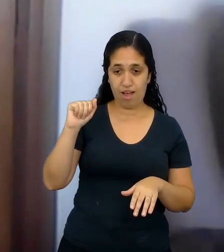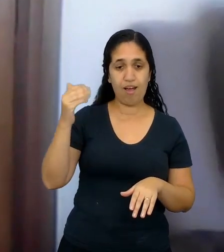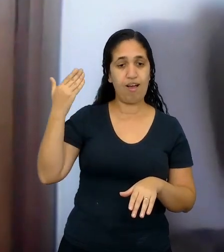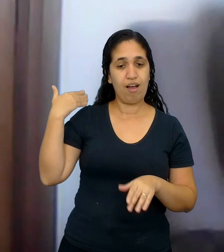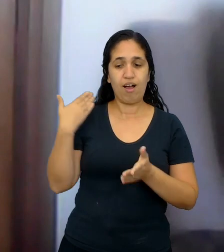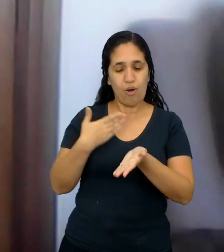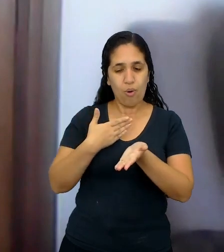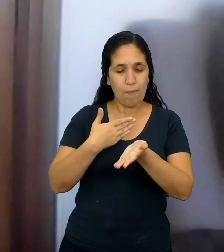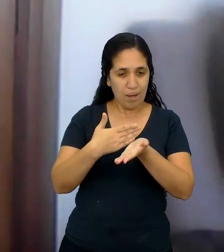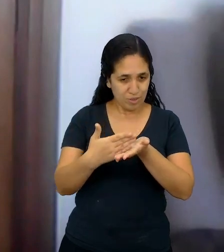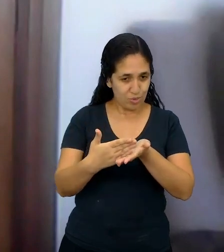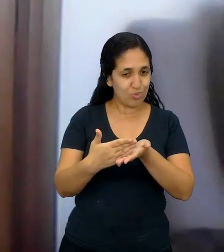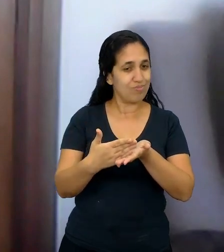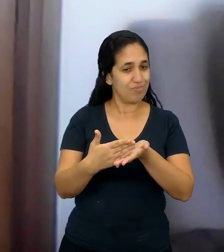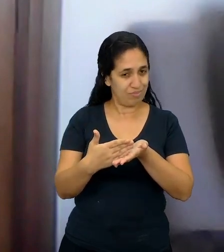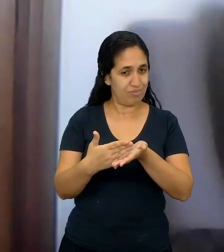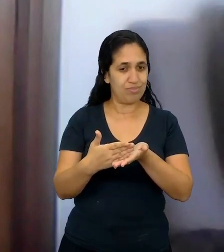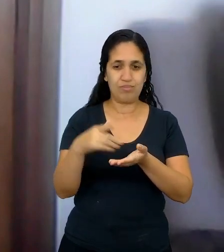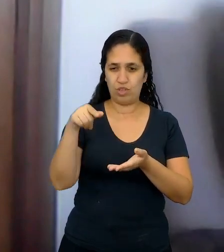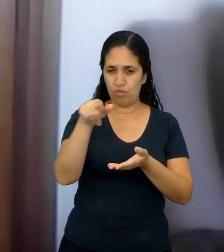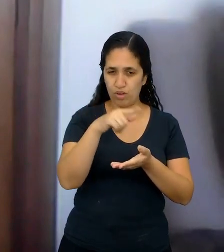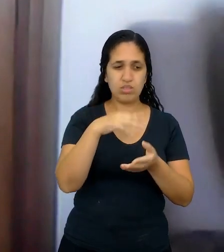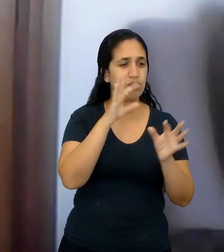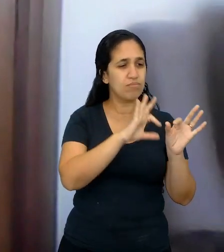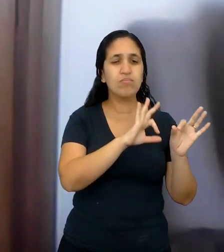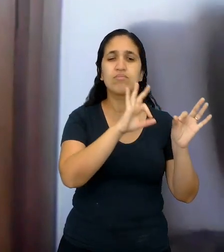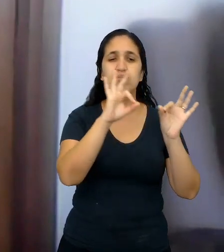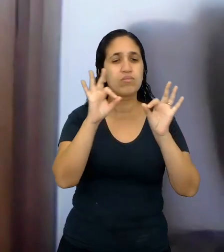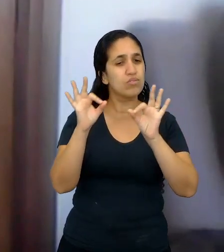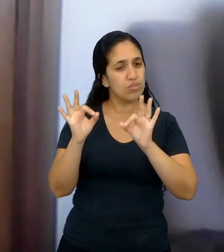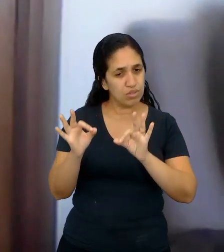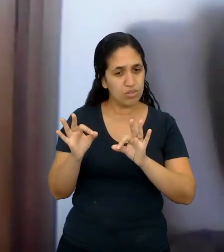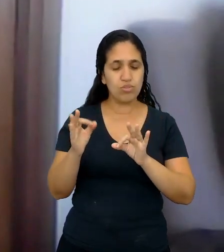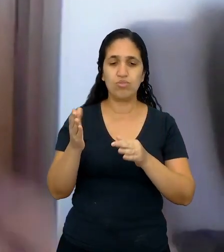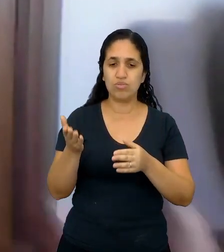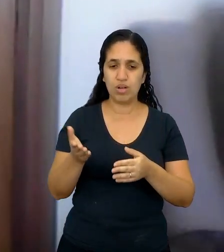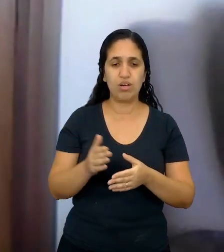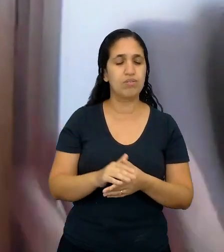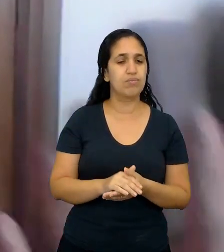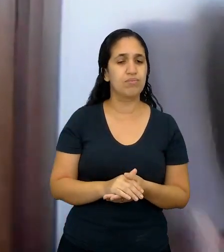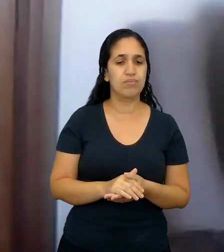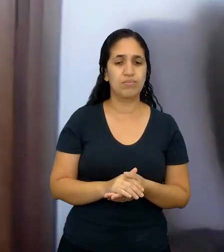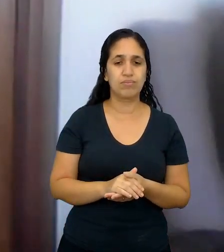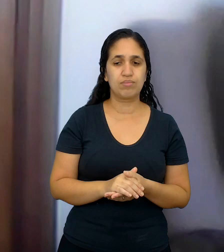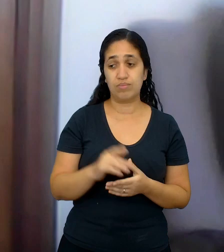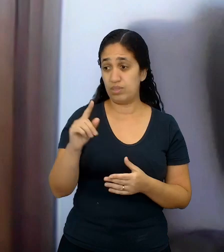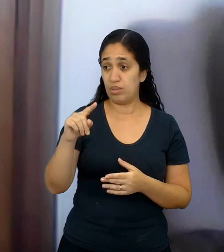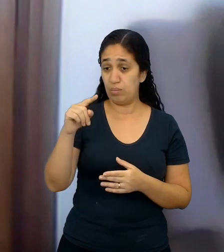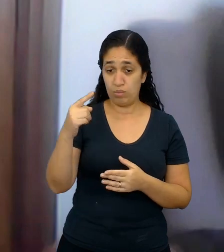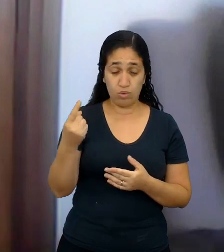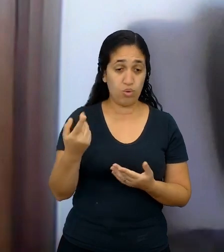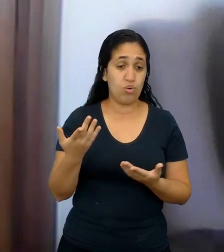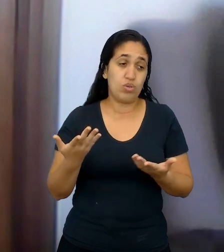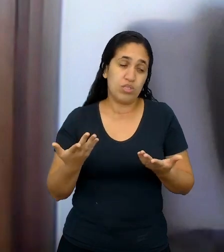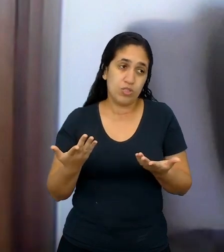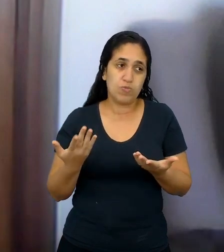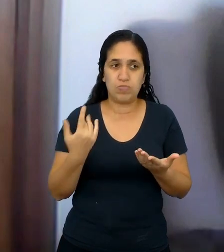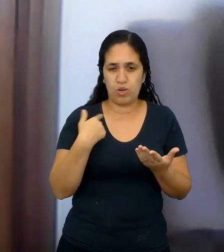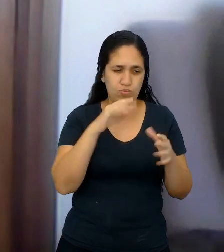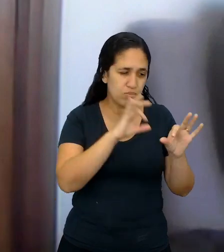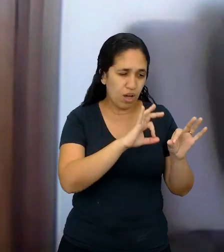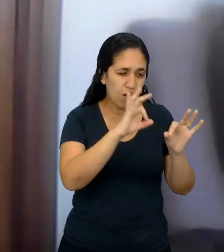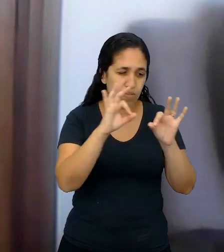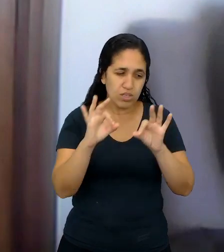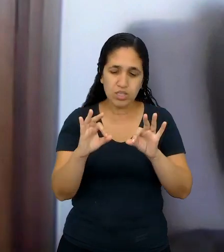Então, na semana passada, vocês assistiram e tiveram, né, depois que vocês assistiram a gravação,